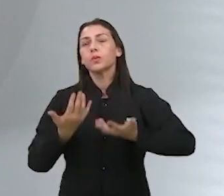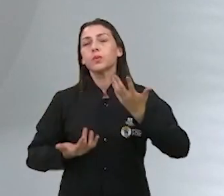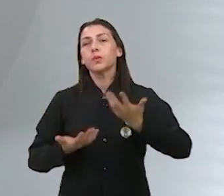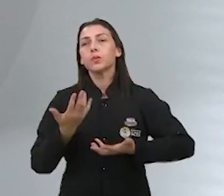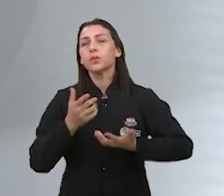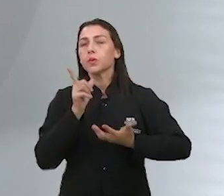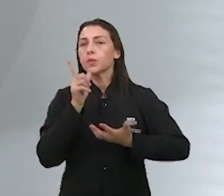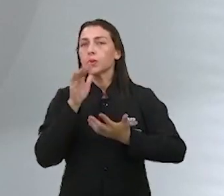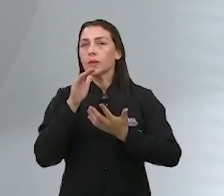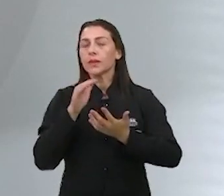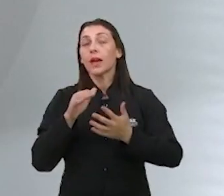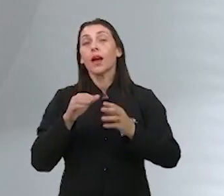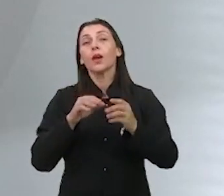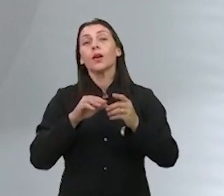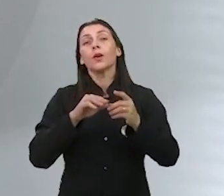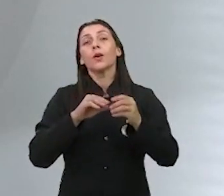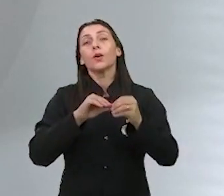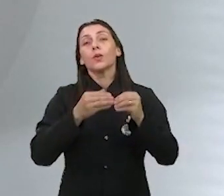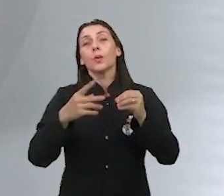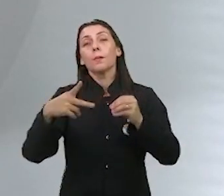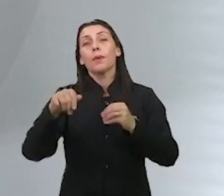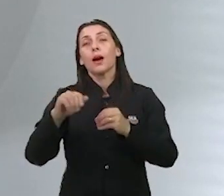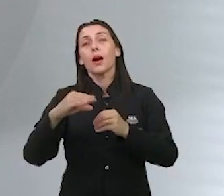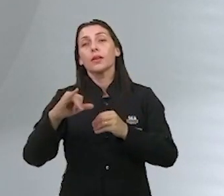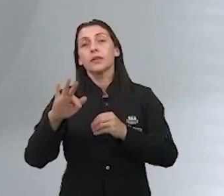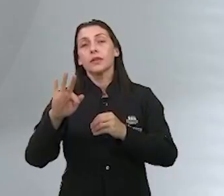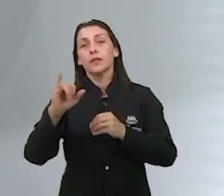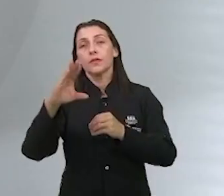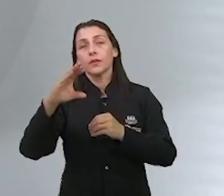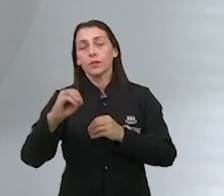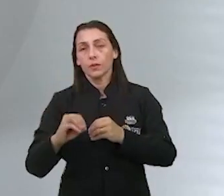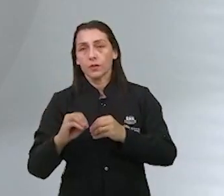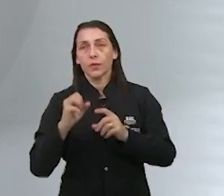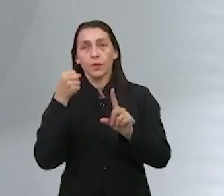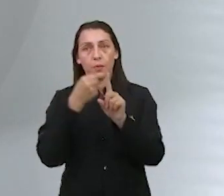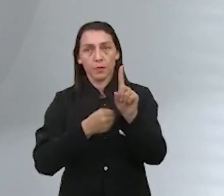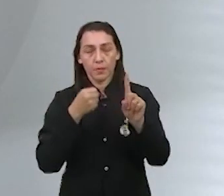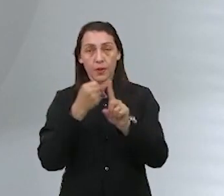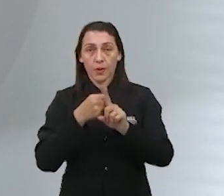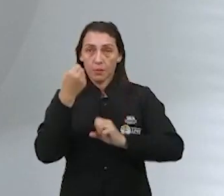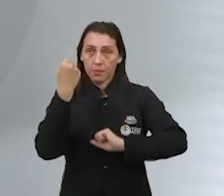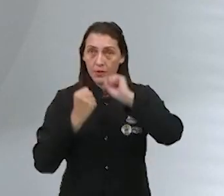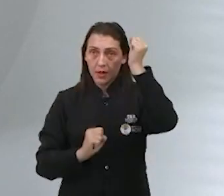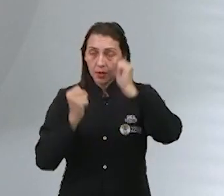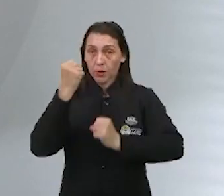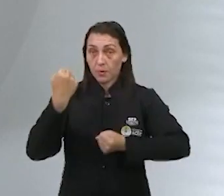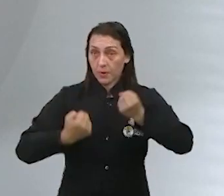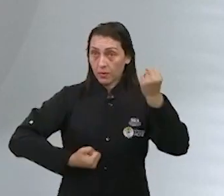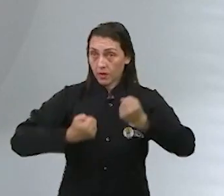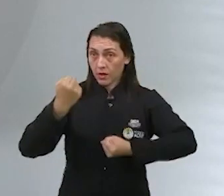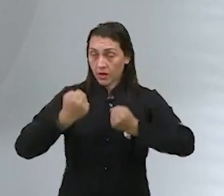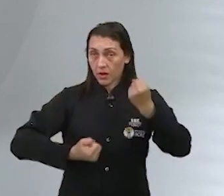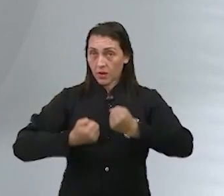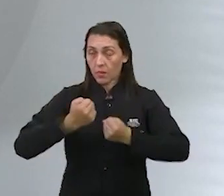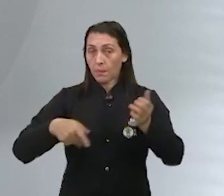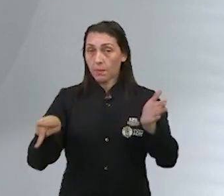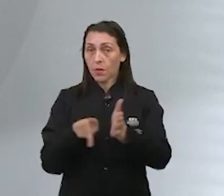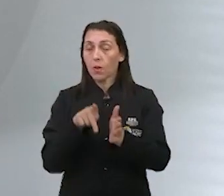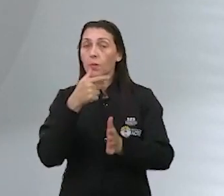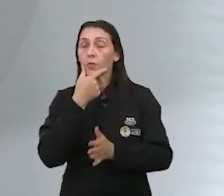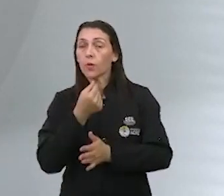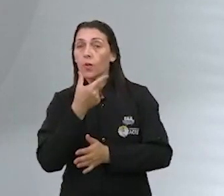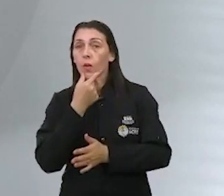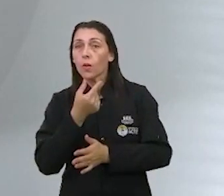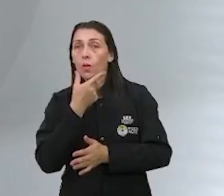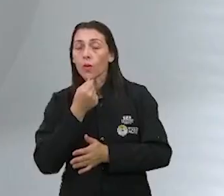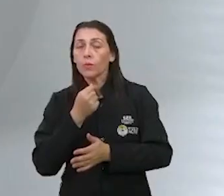subsuperficial das águas do Pacífico. Aqui a imagem vem trazendo o impacto pela indústria e pelo carro. Isso é uma ação humana, tá? O